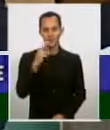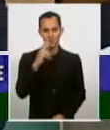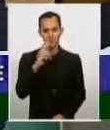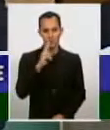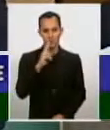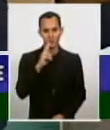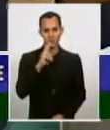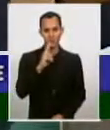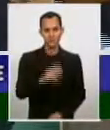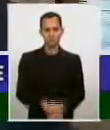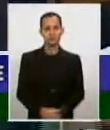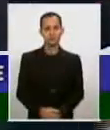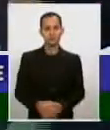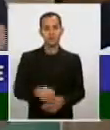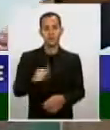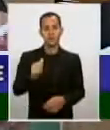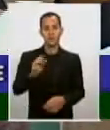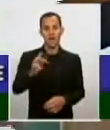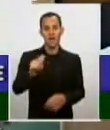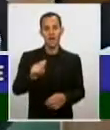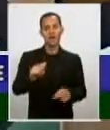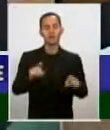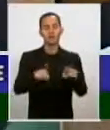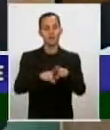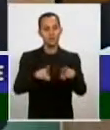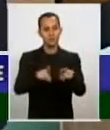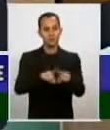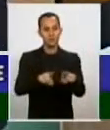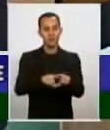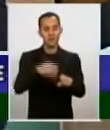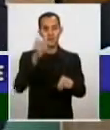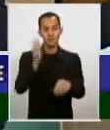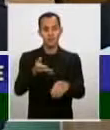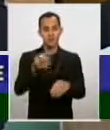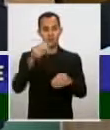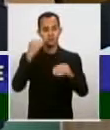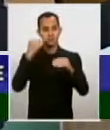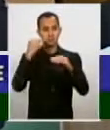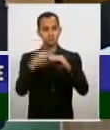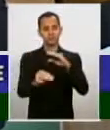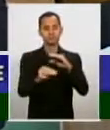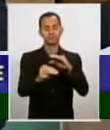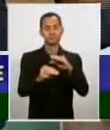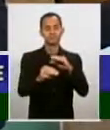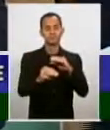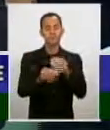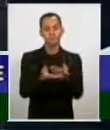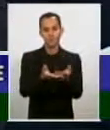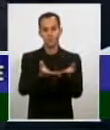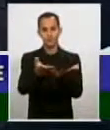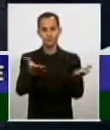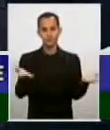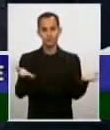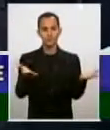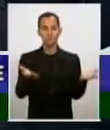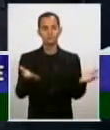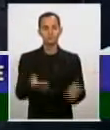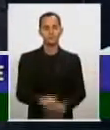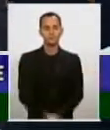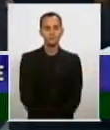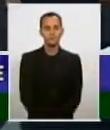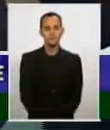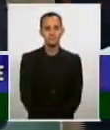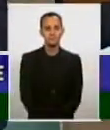segunda-feira. A ata, da mesma forma das demais, foi enviada aos senhores no formato